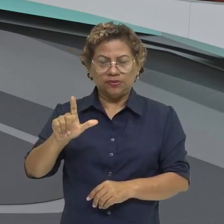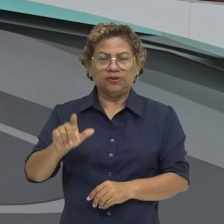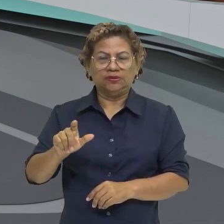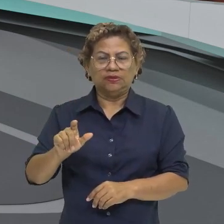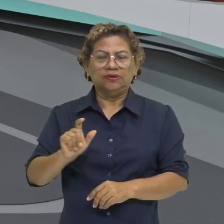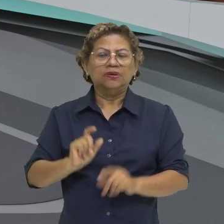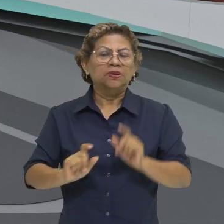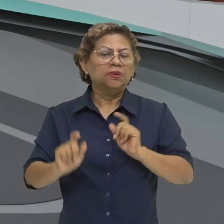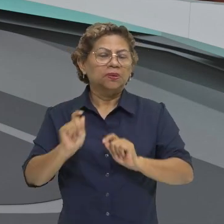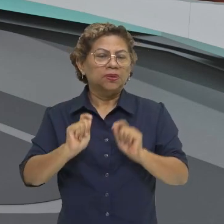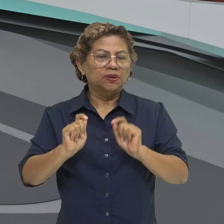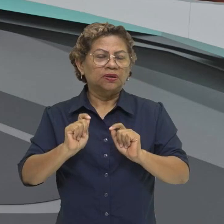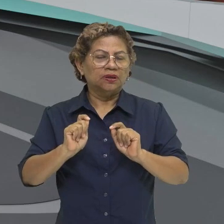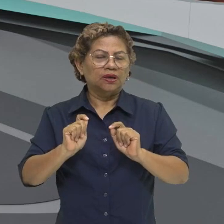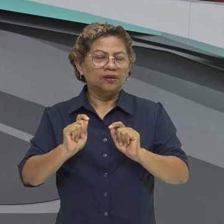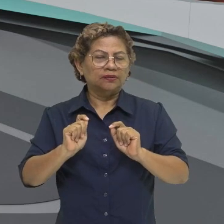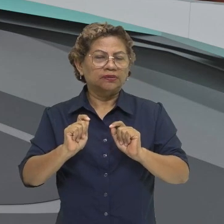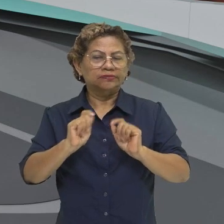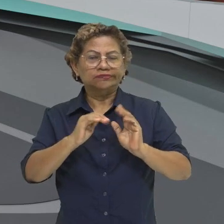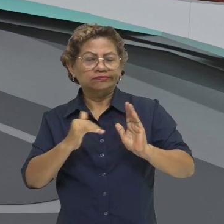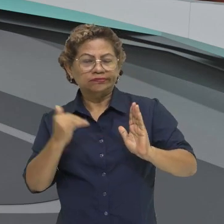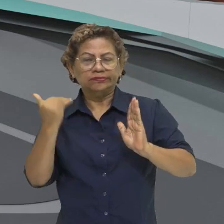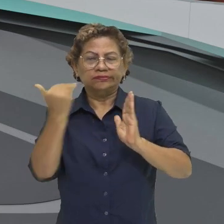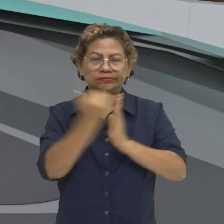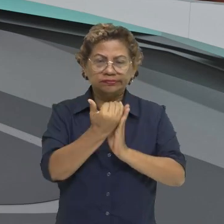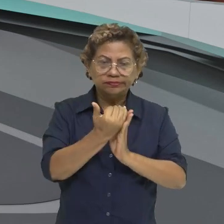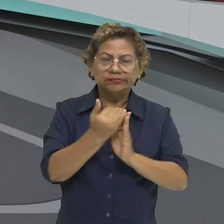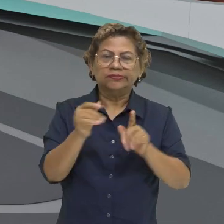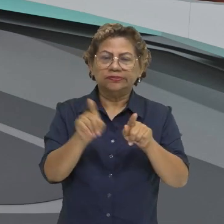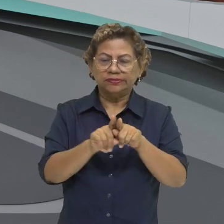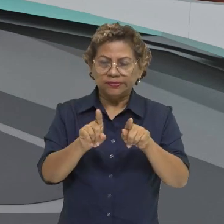de tudo e de qualquer coisa, ficção,